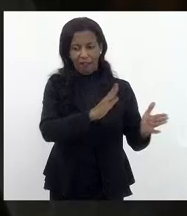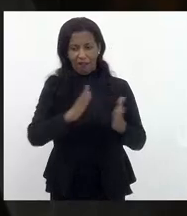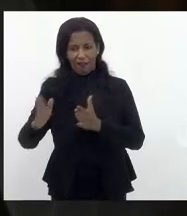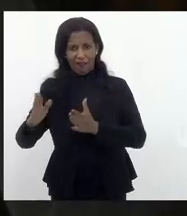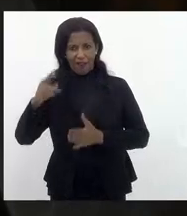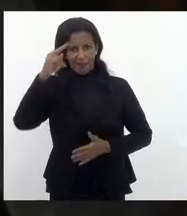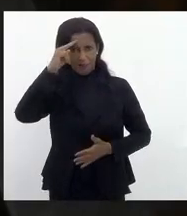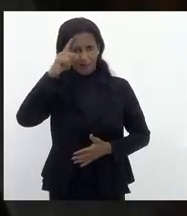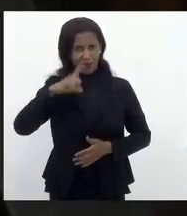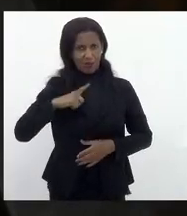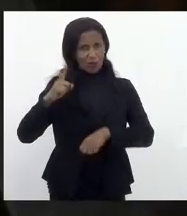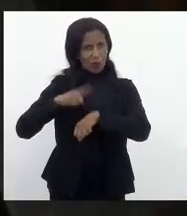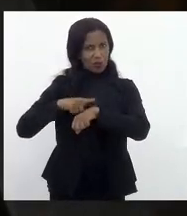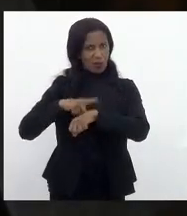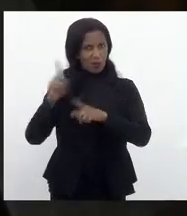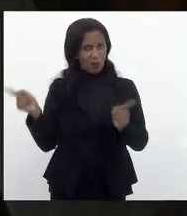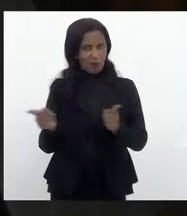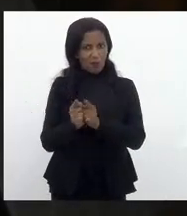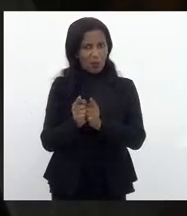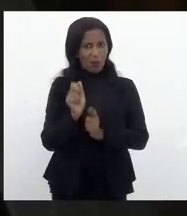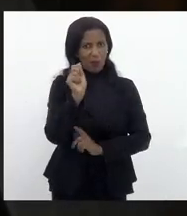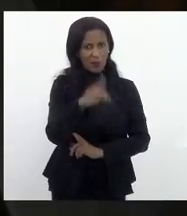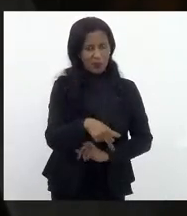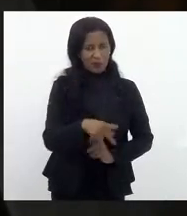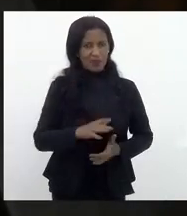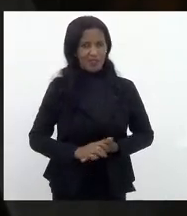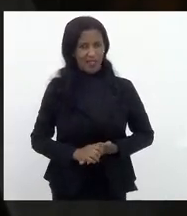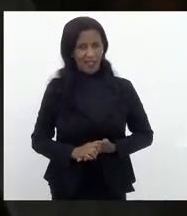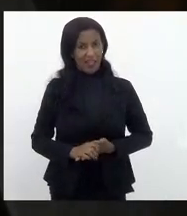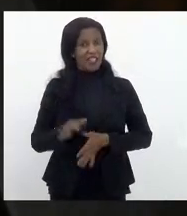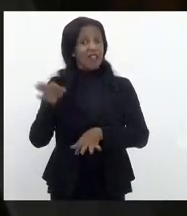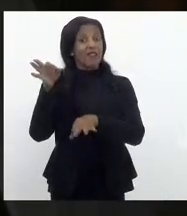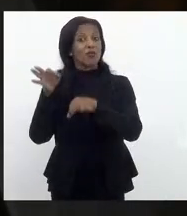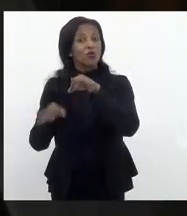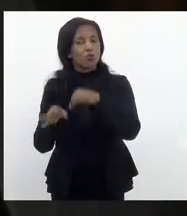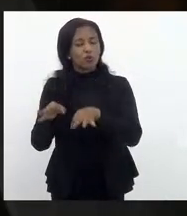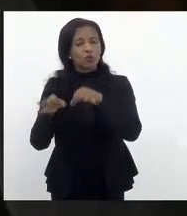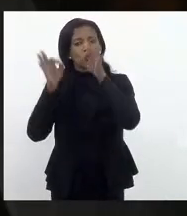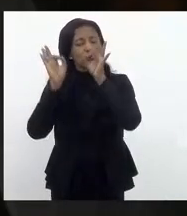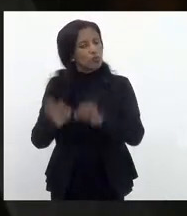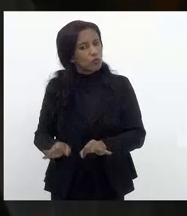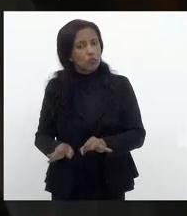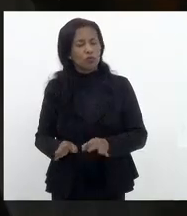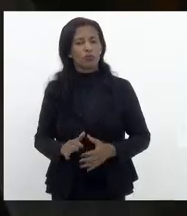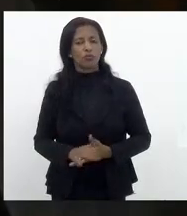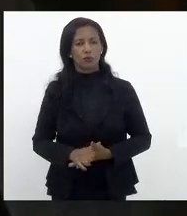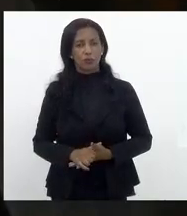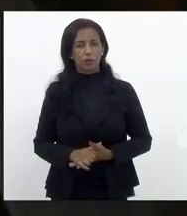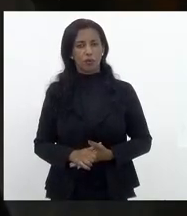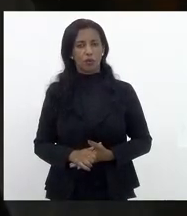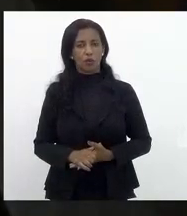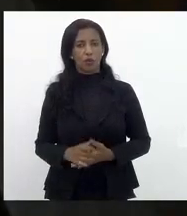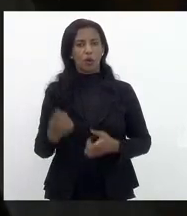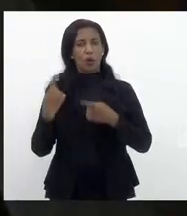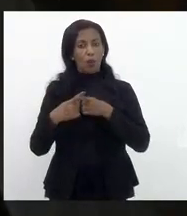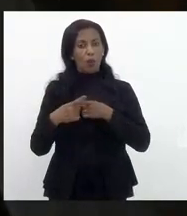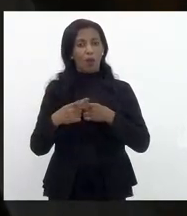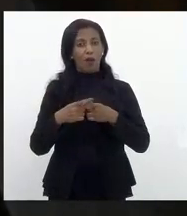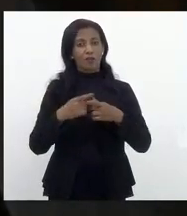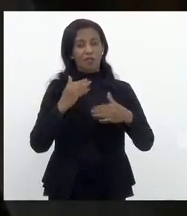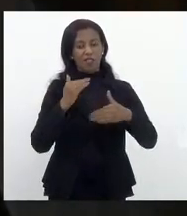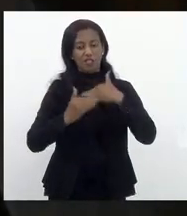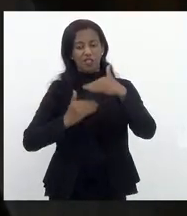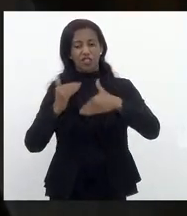militar já não tem um tempo menor de aposentadoria que é justíssimo é por causa da escala de